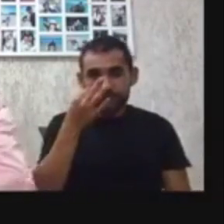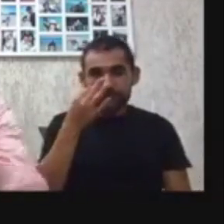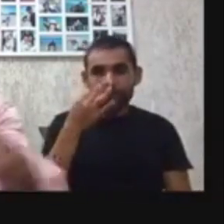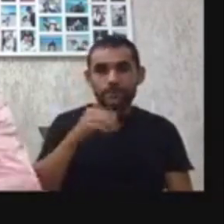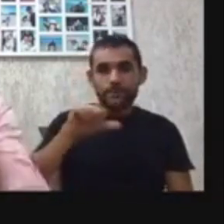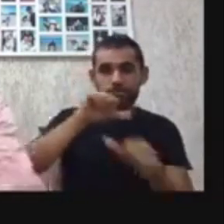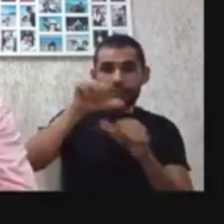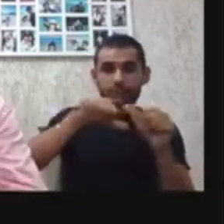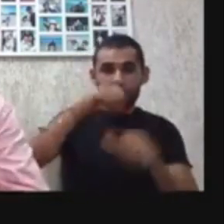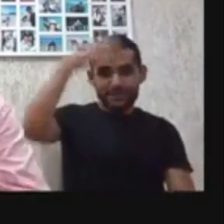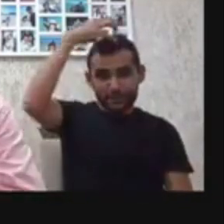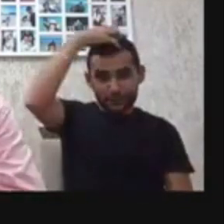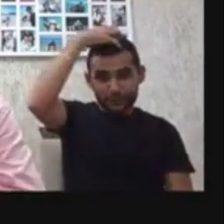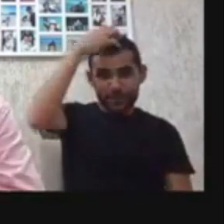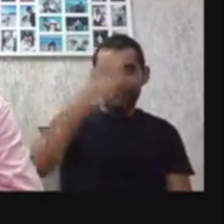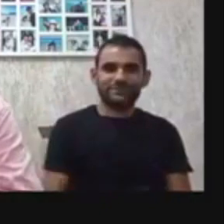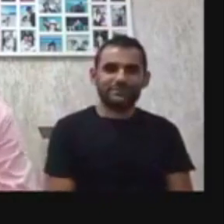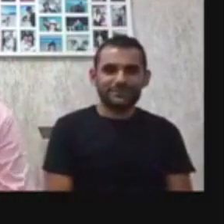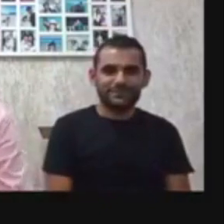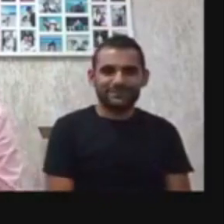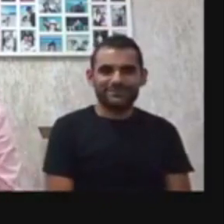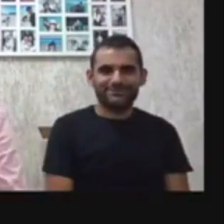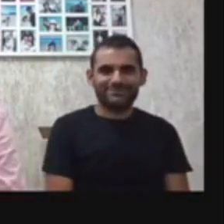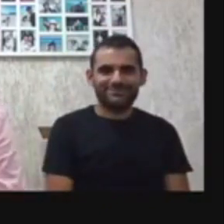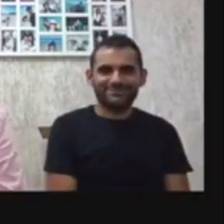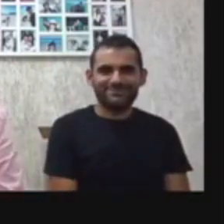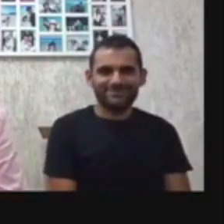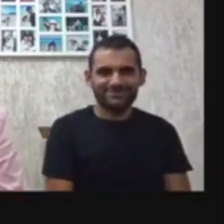ó, transforma São João.